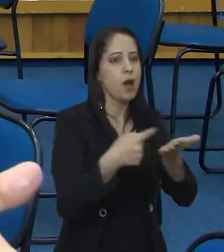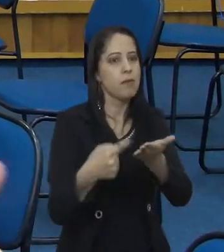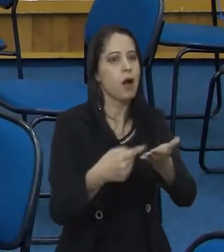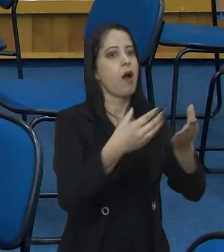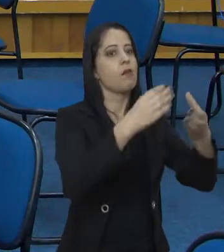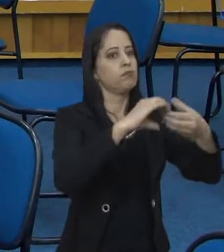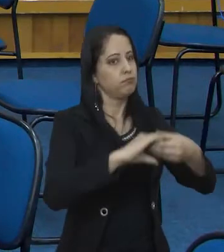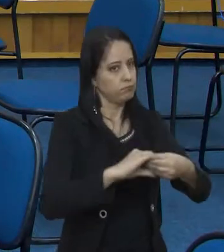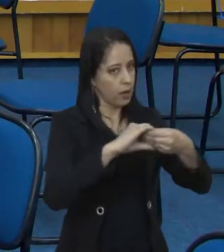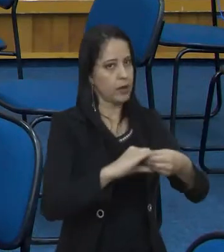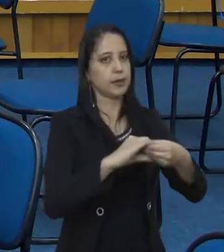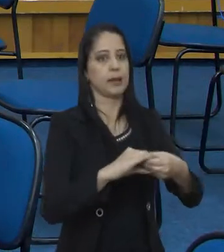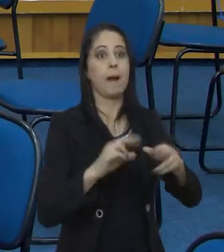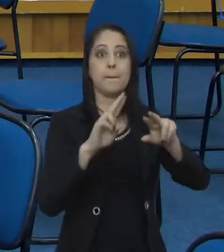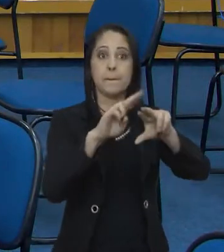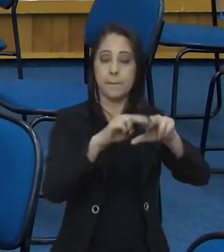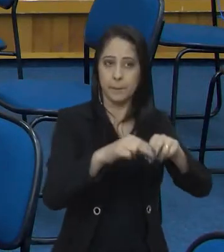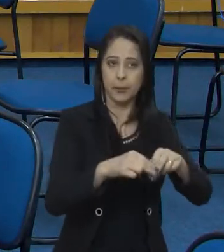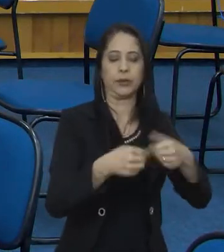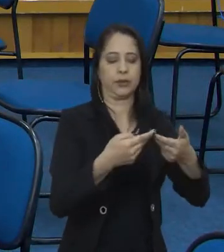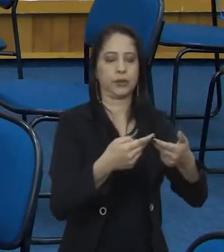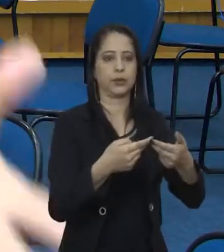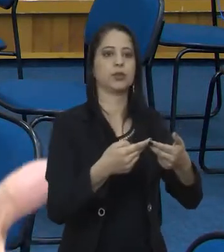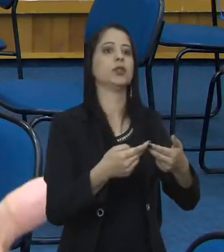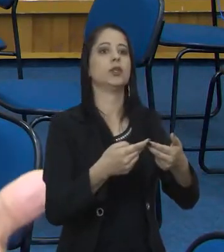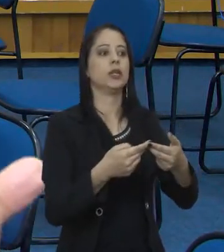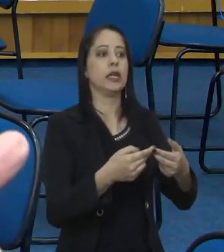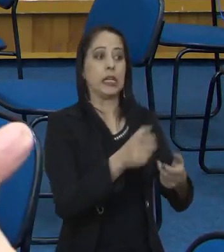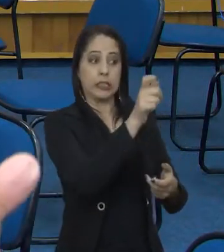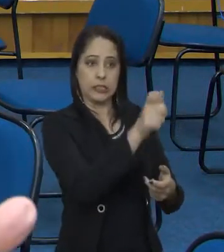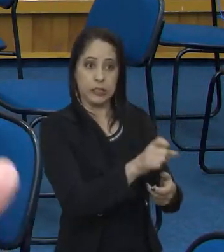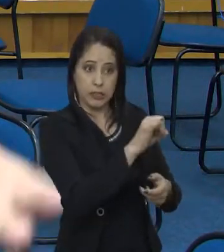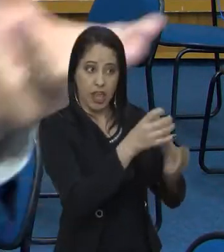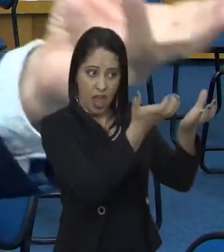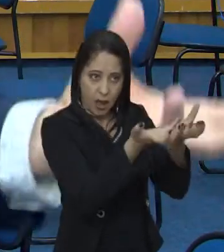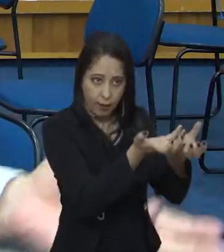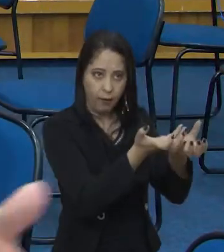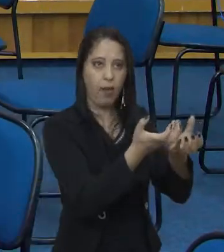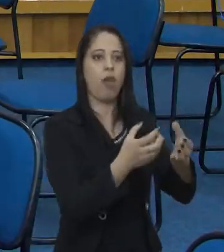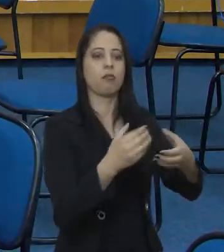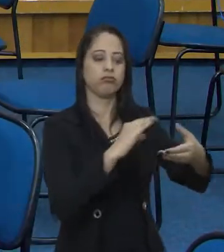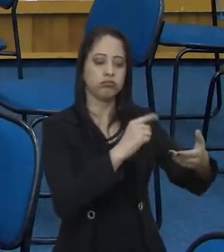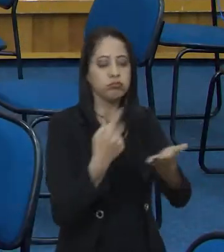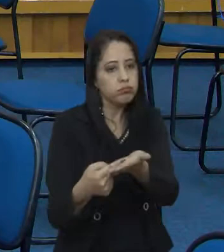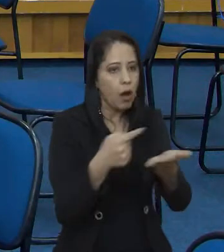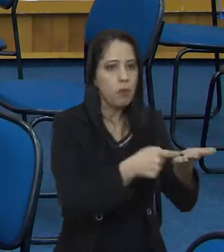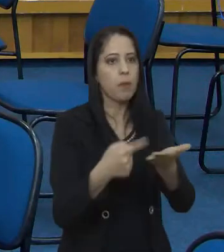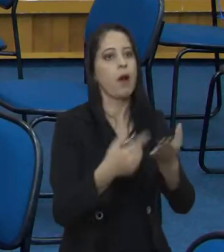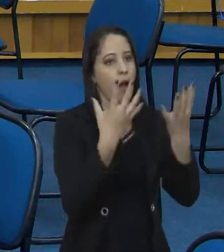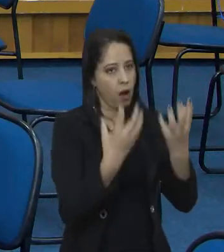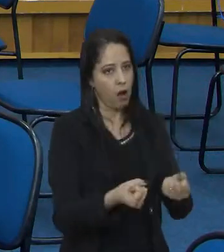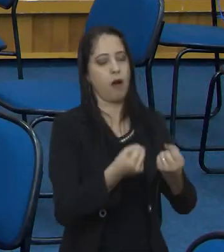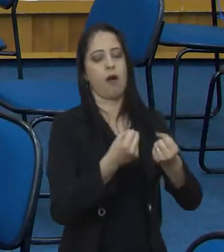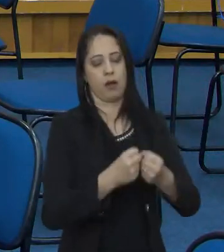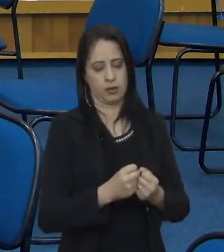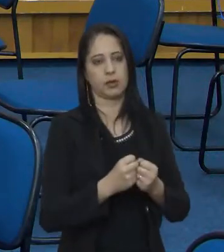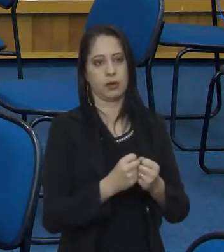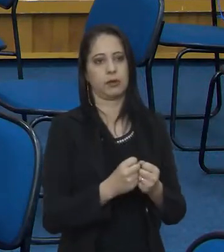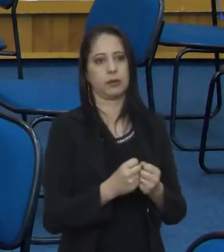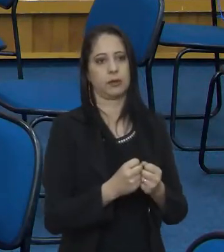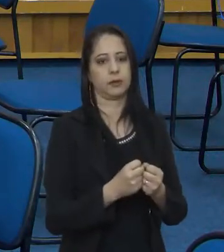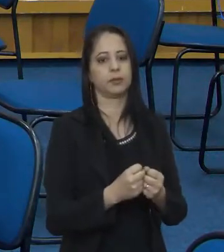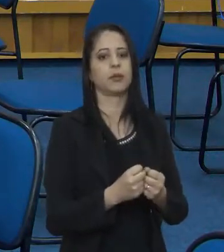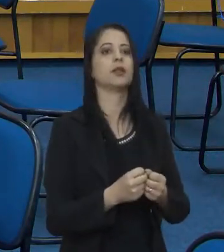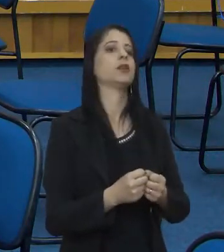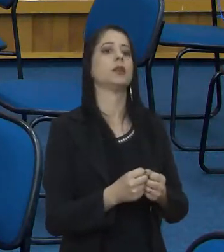Resolveu seu problema Por esse ativo a própria na sua a parte acordarem os termos de um possível